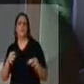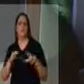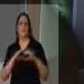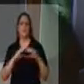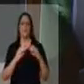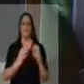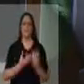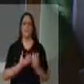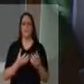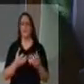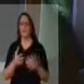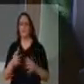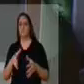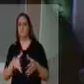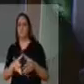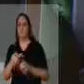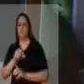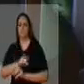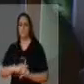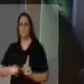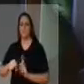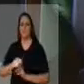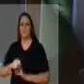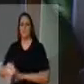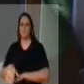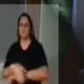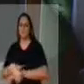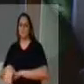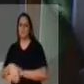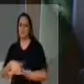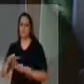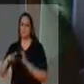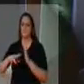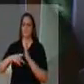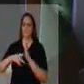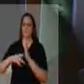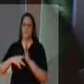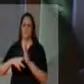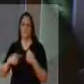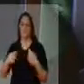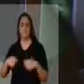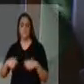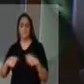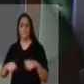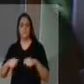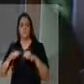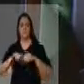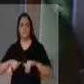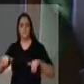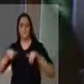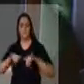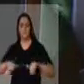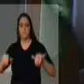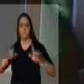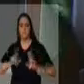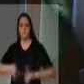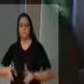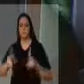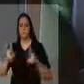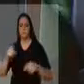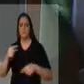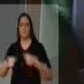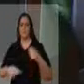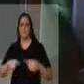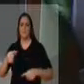organizadas, nos bairros, nos sindicatos, que isso possa ser um debate permanente, que tenha a vida das